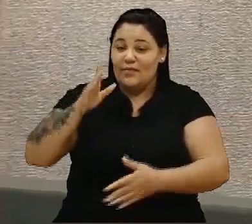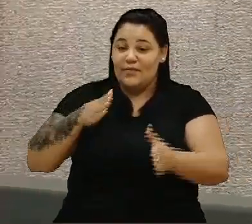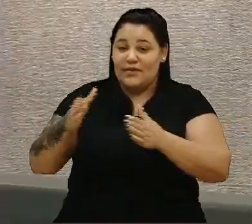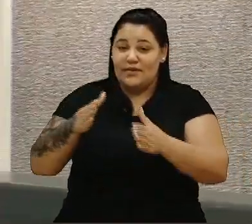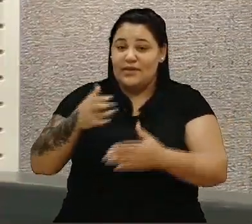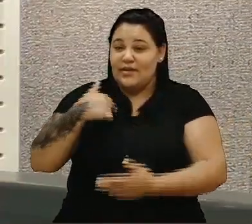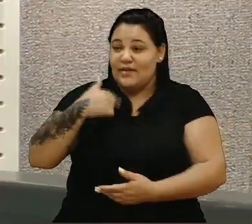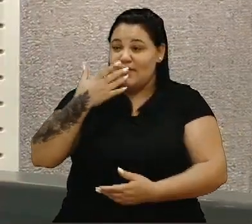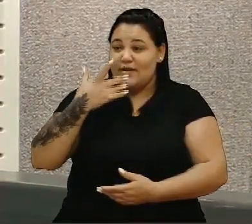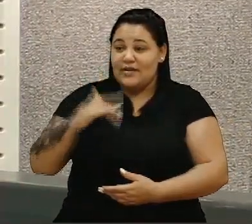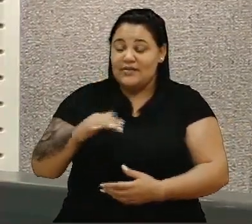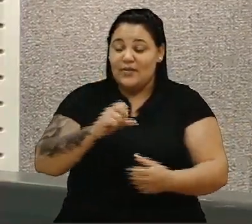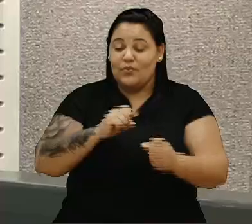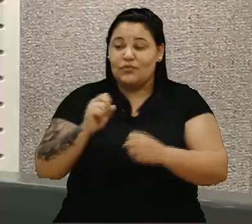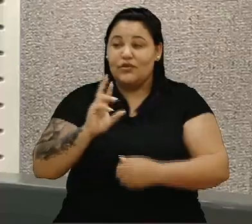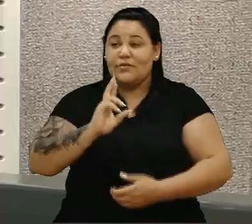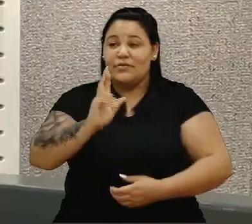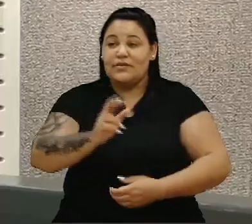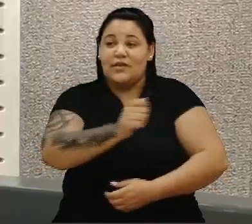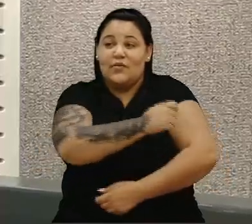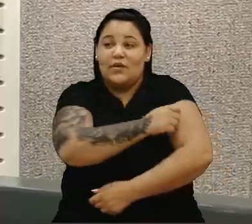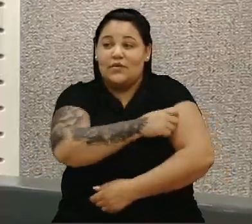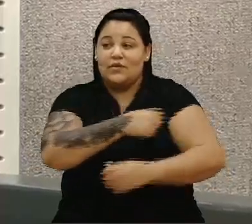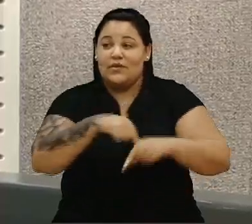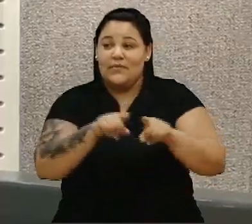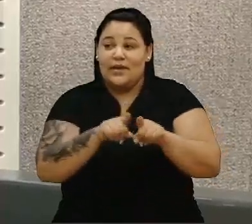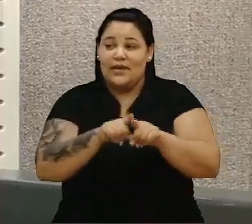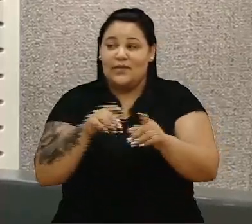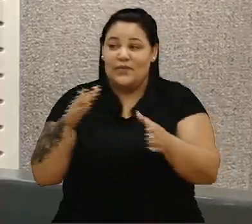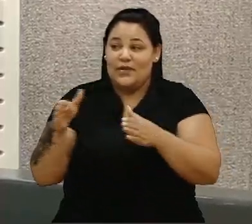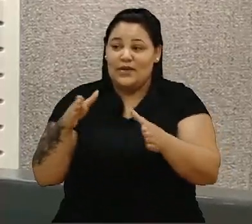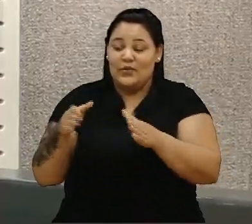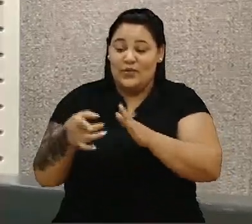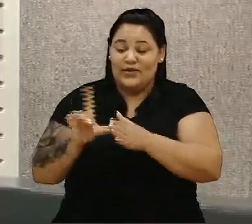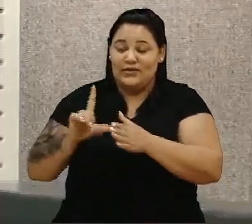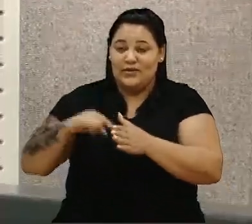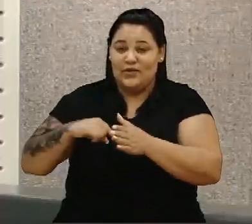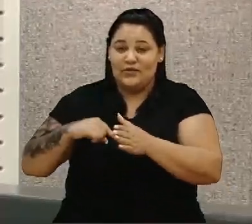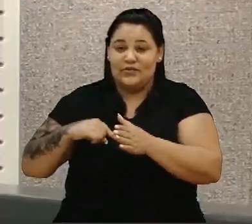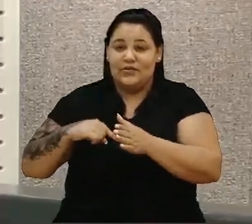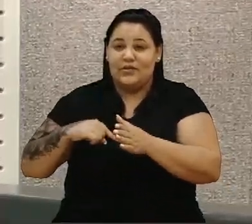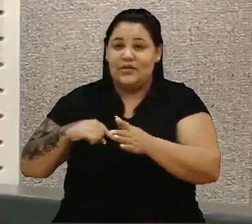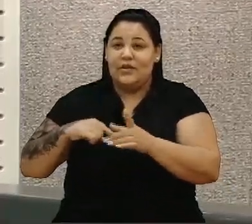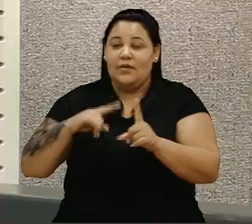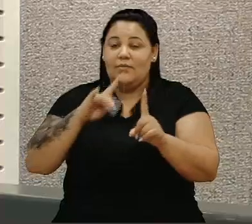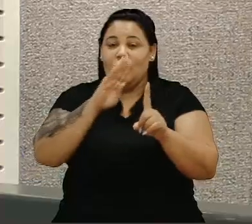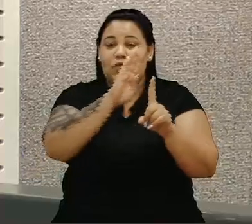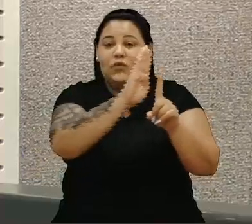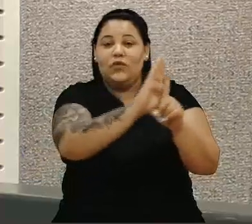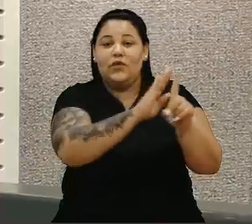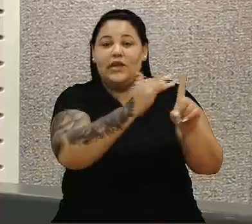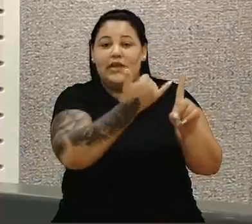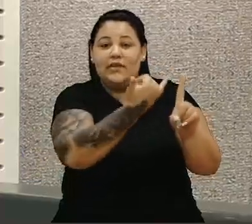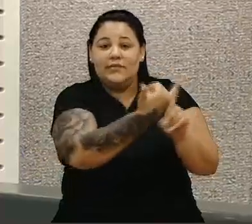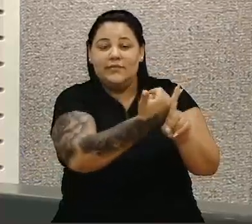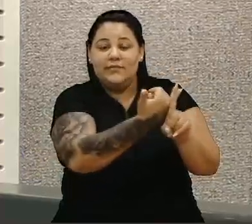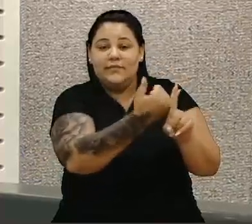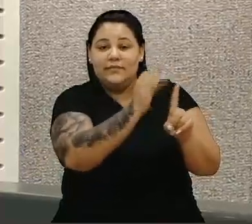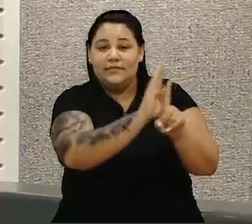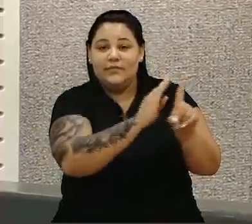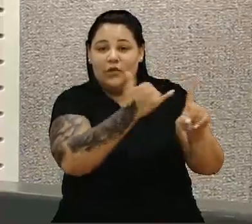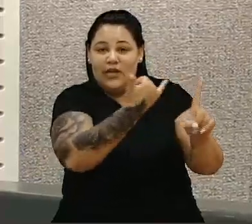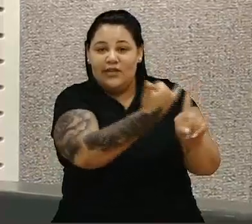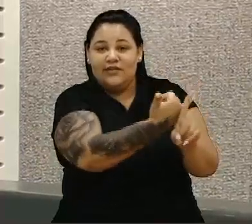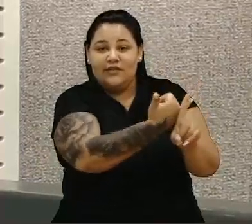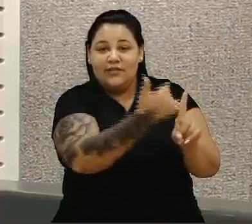pude representar os alunos. E, naquela época, a nossa preocupação era o bullying, né? Que ainda era um termo desconhecido da maioria dos professores, dos